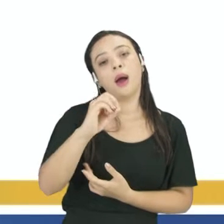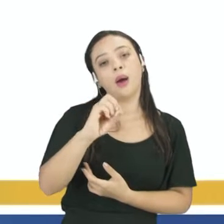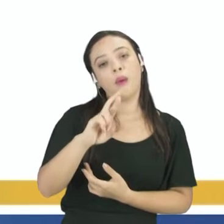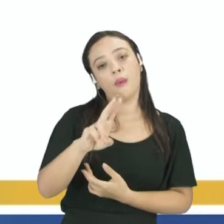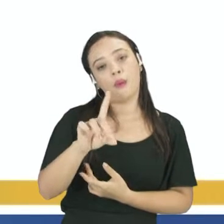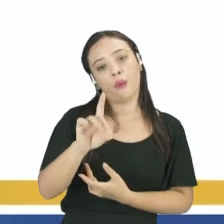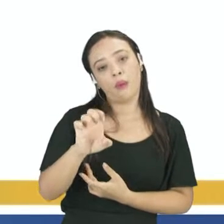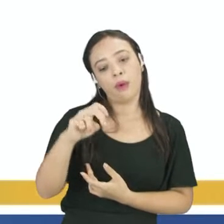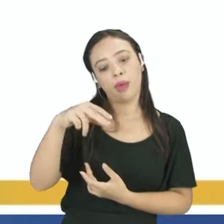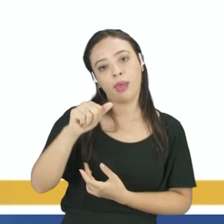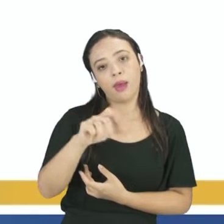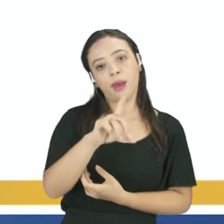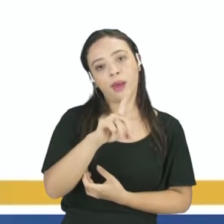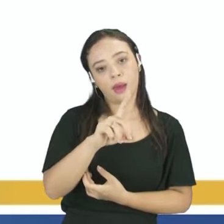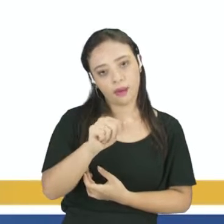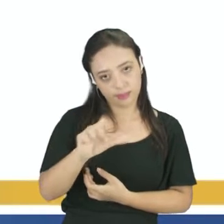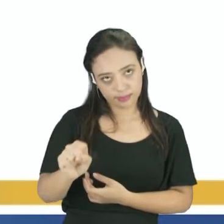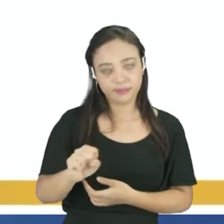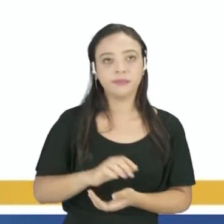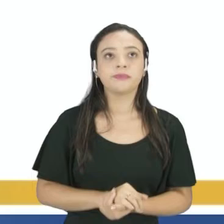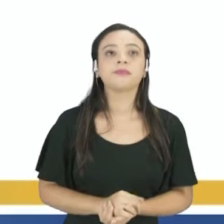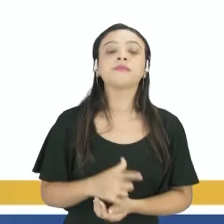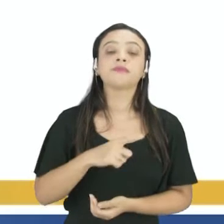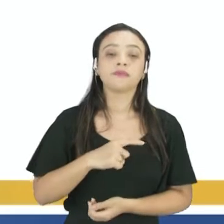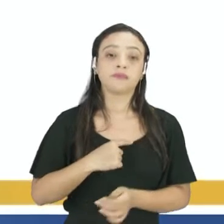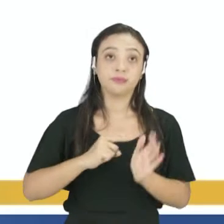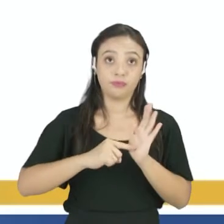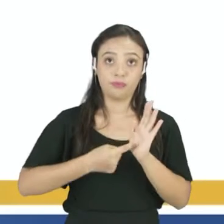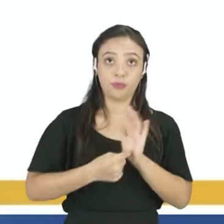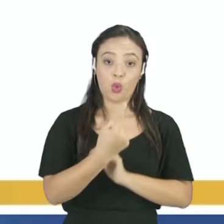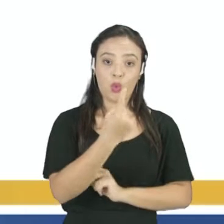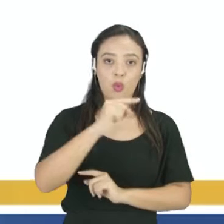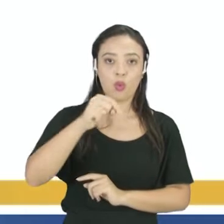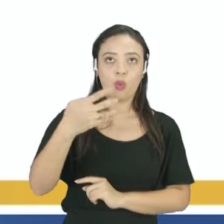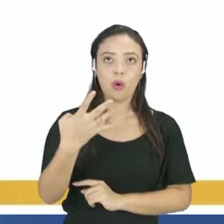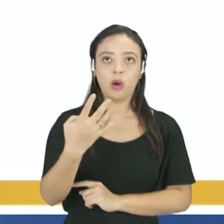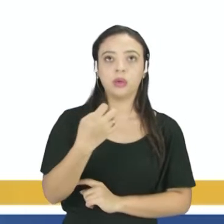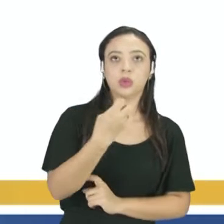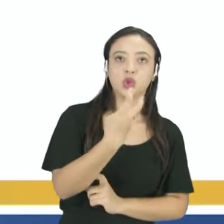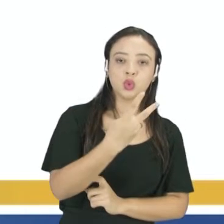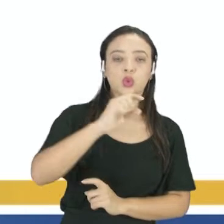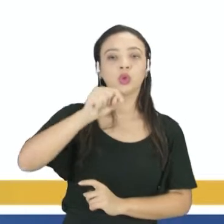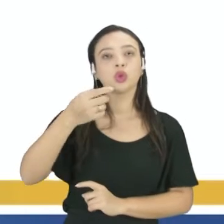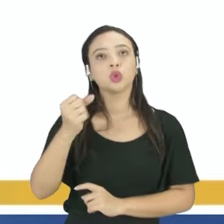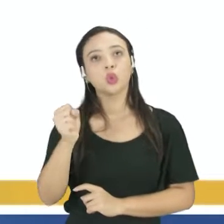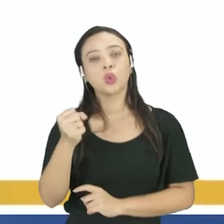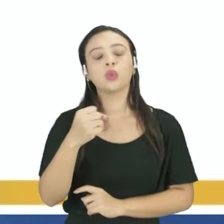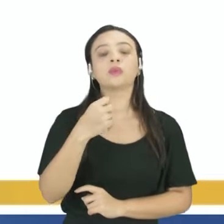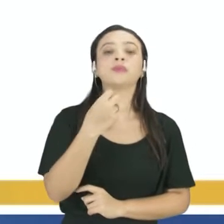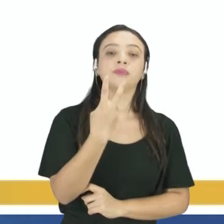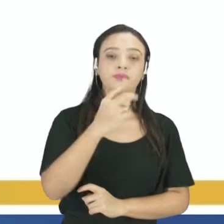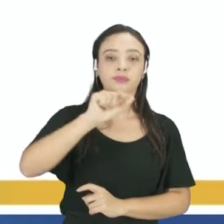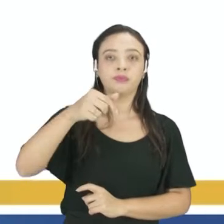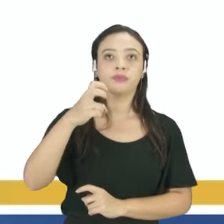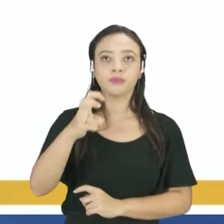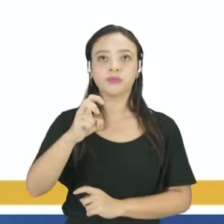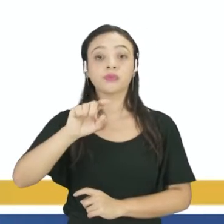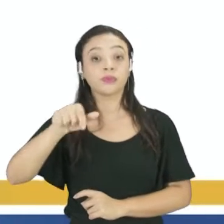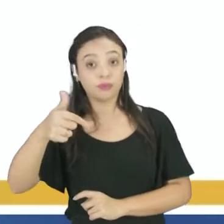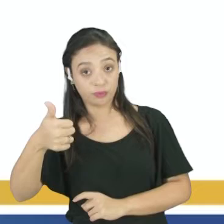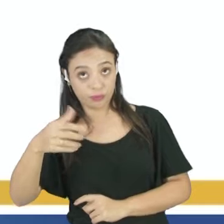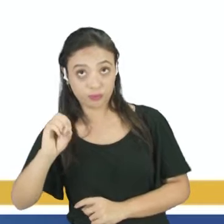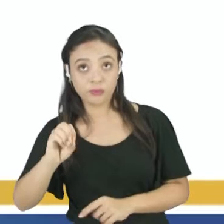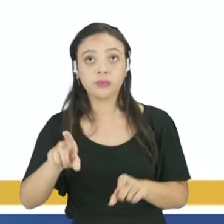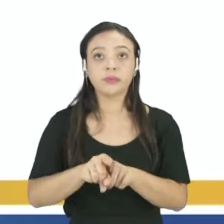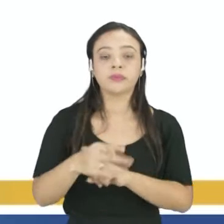Então, gente, ó, aqui nós temos os pontos. 1 e 4, 2 e 8, 2,5 e 10 e 4 e 16. Professor, de onde